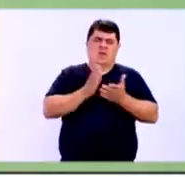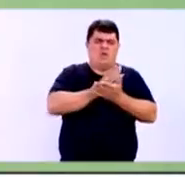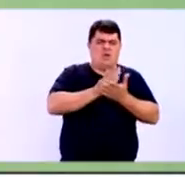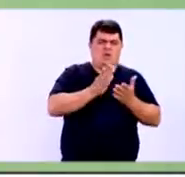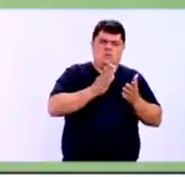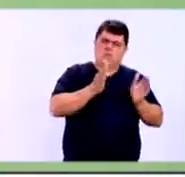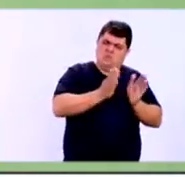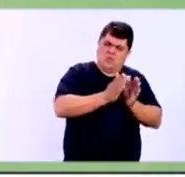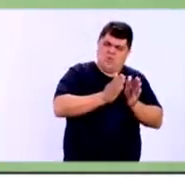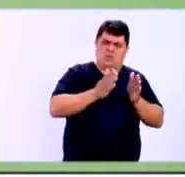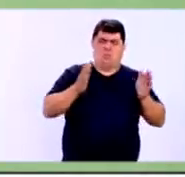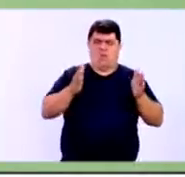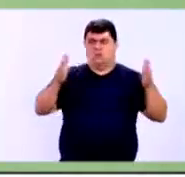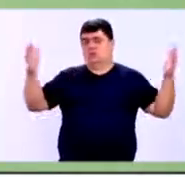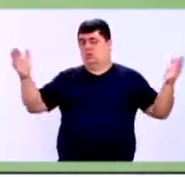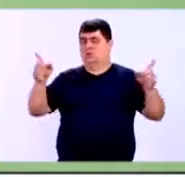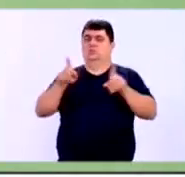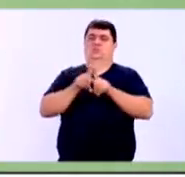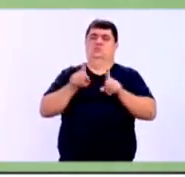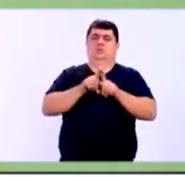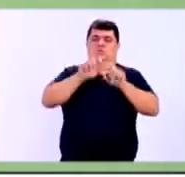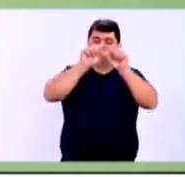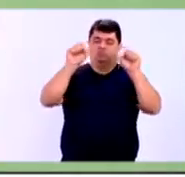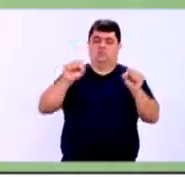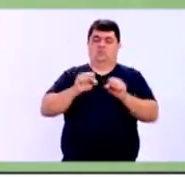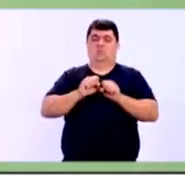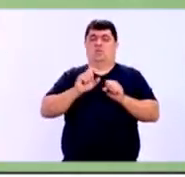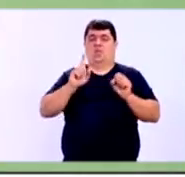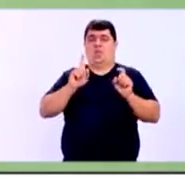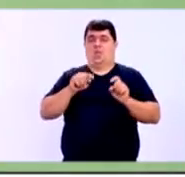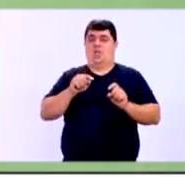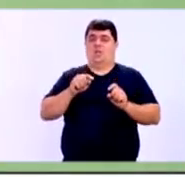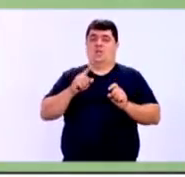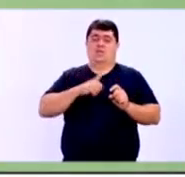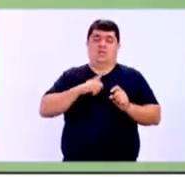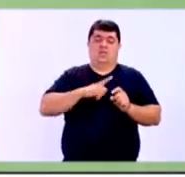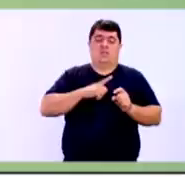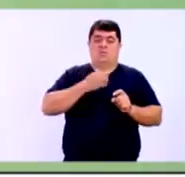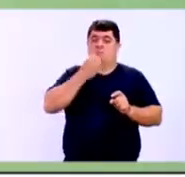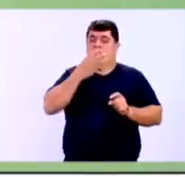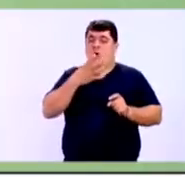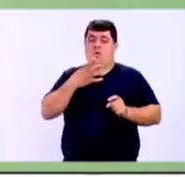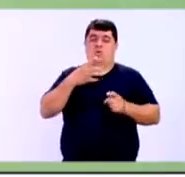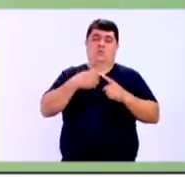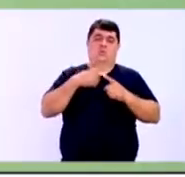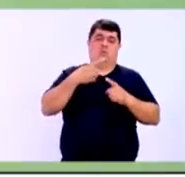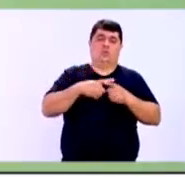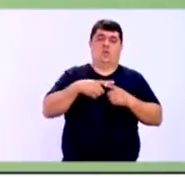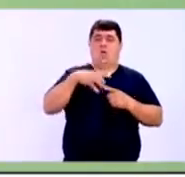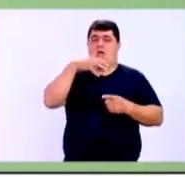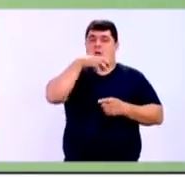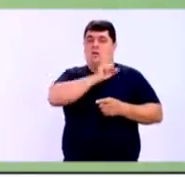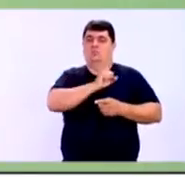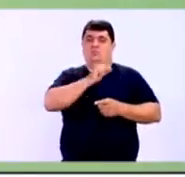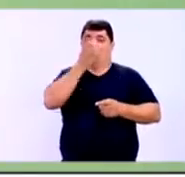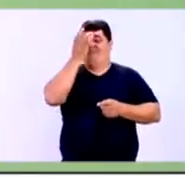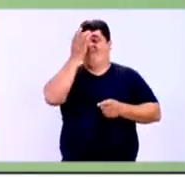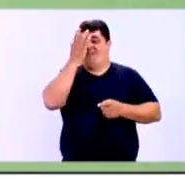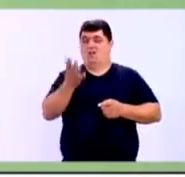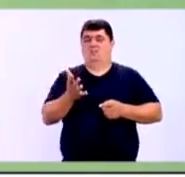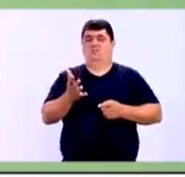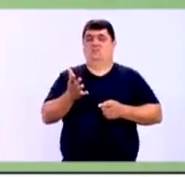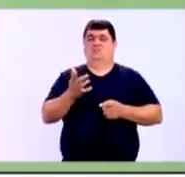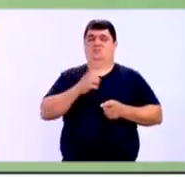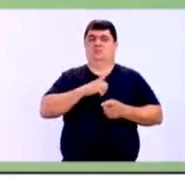pequenas empresas. O processo de informatização trouxe grandes benefícios. E um desses benefícios foi o quê? A facilidade